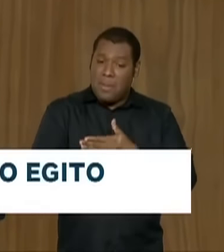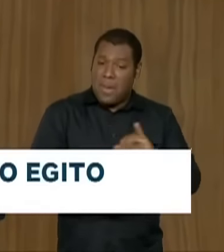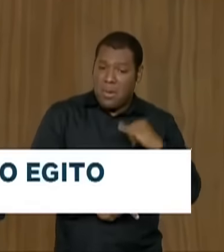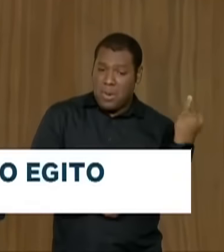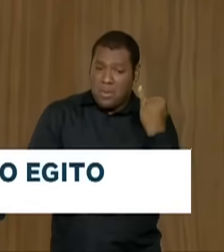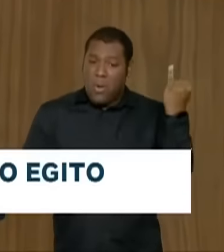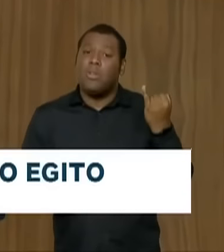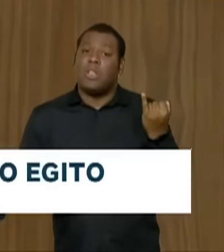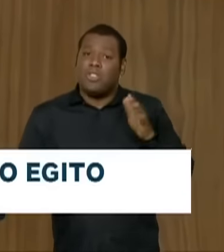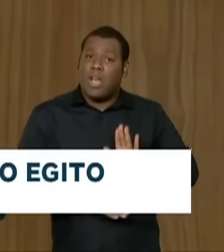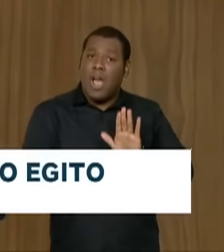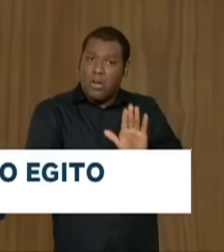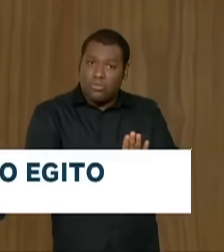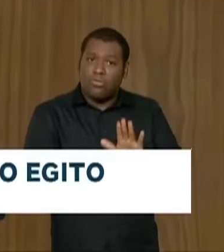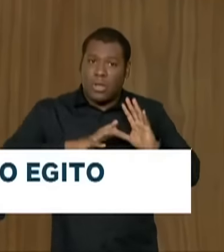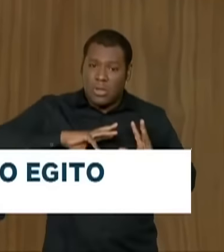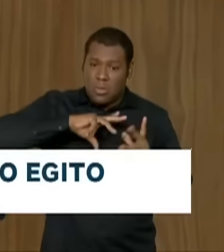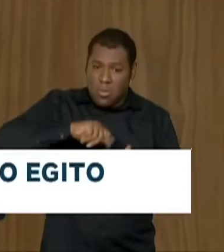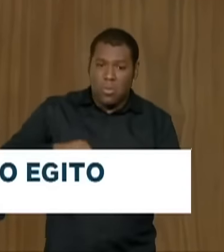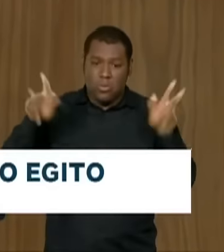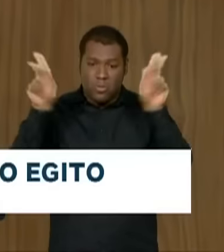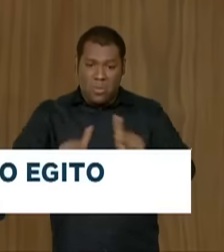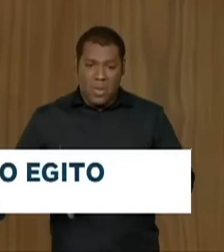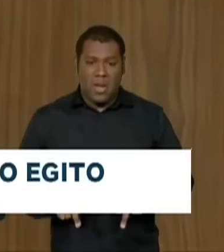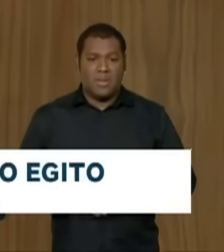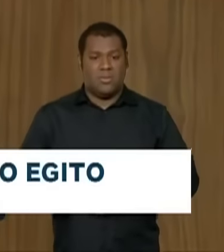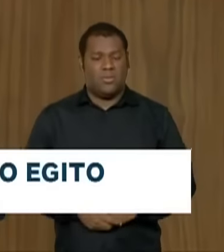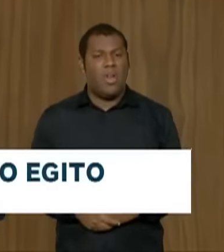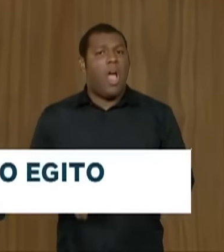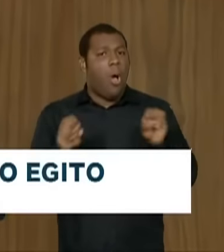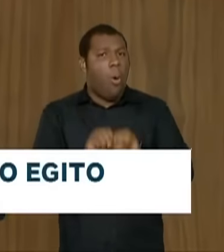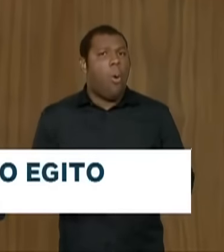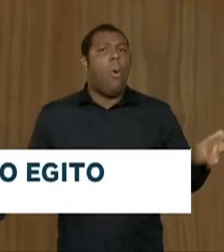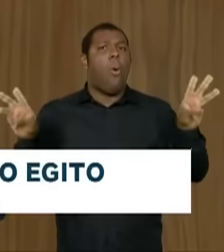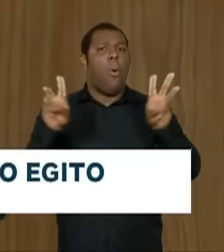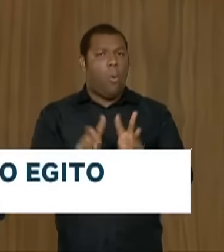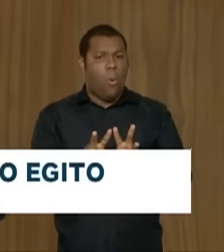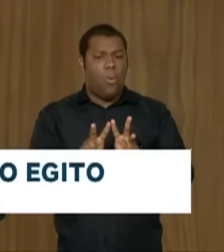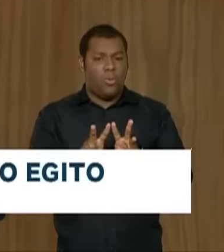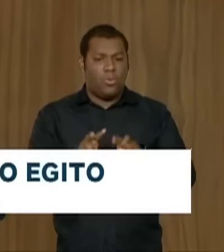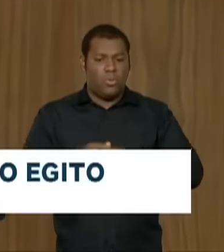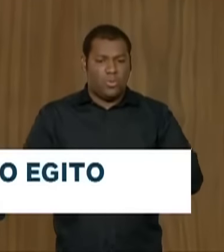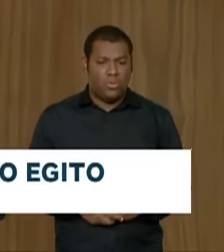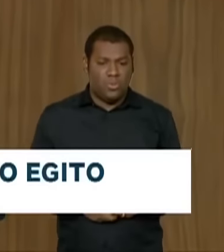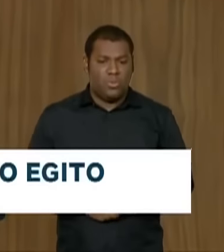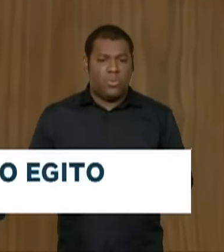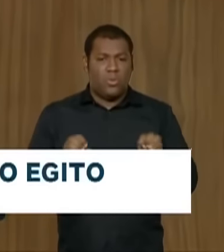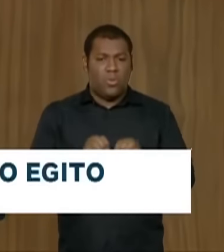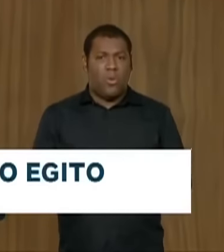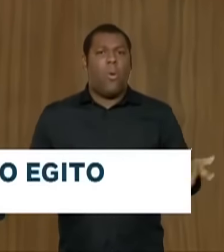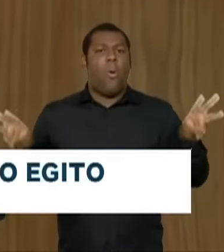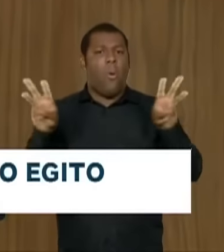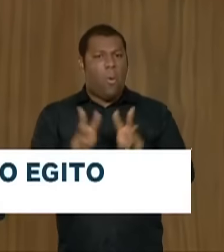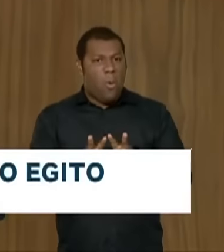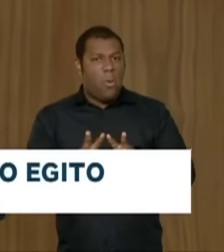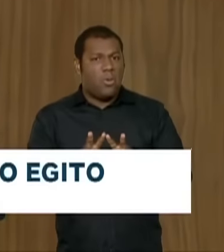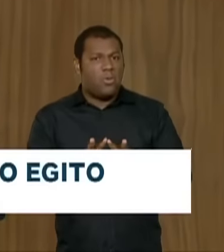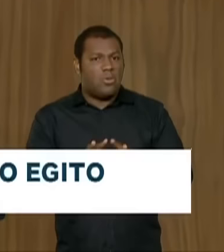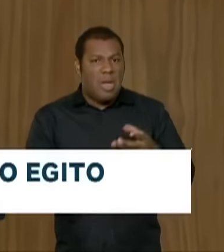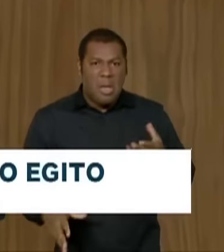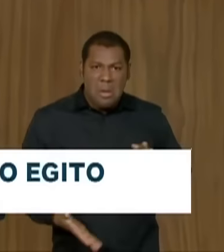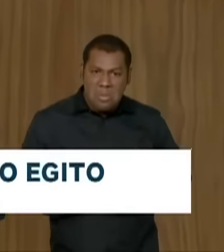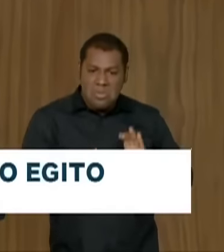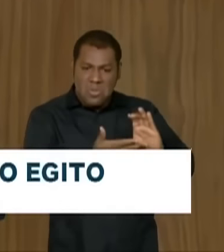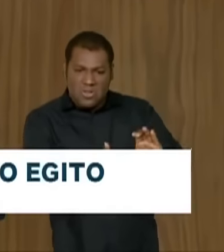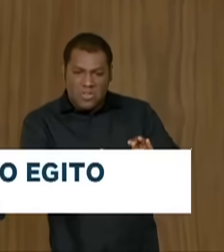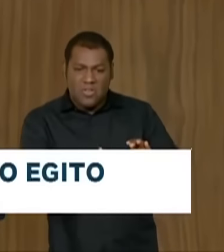terá paz. Porque são os membros do Conselho Permanente da ONU os países que produzem armas, os países que